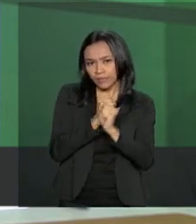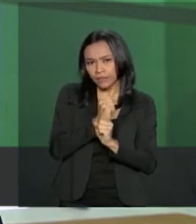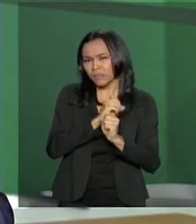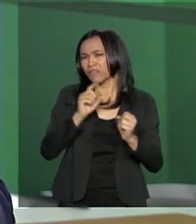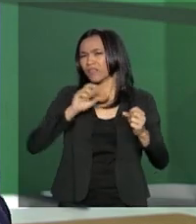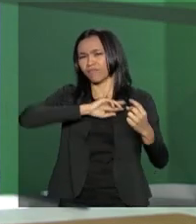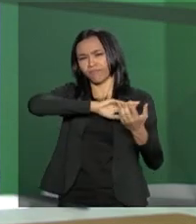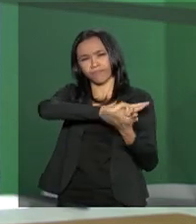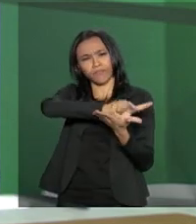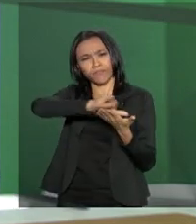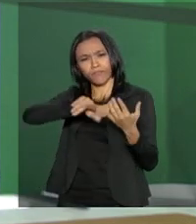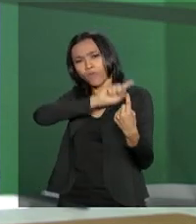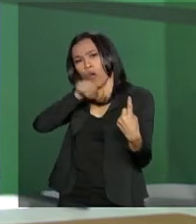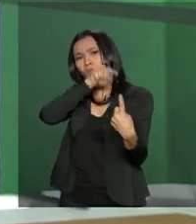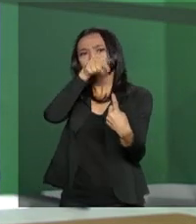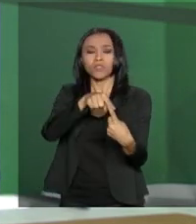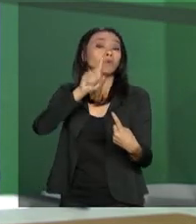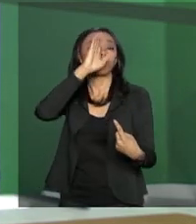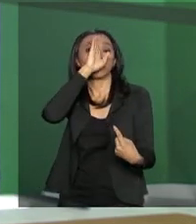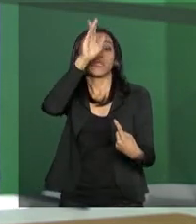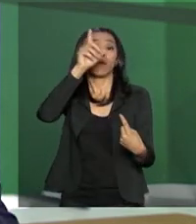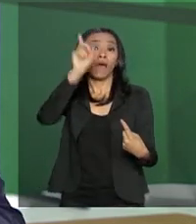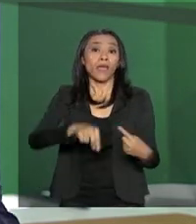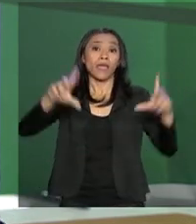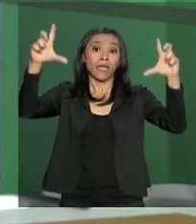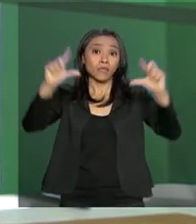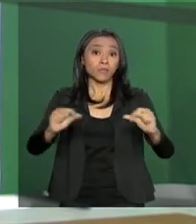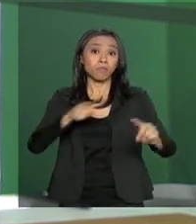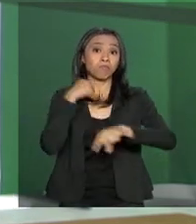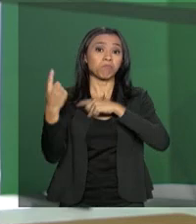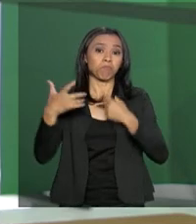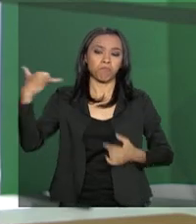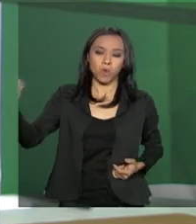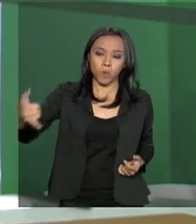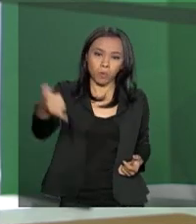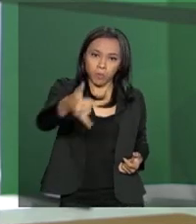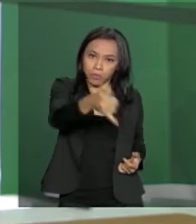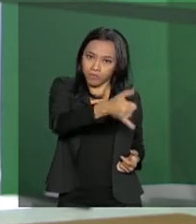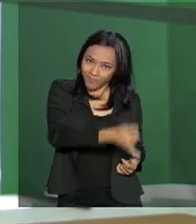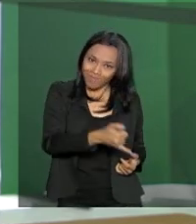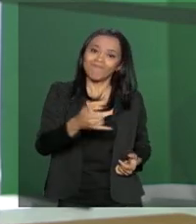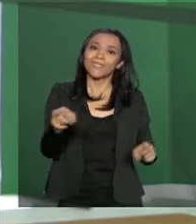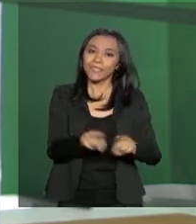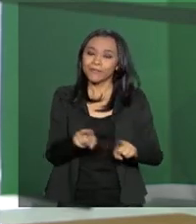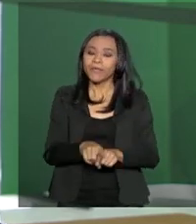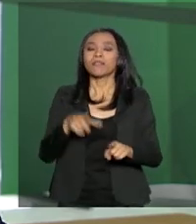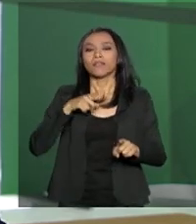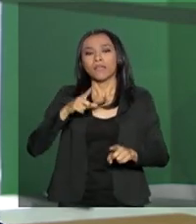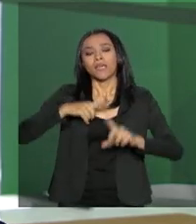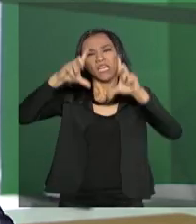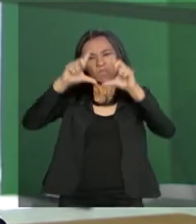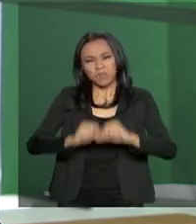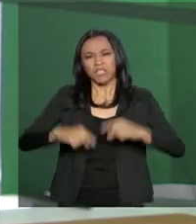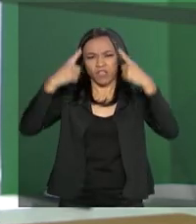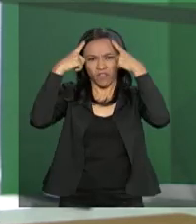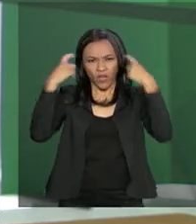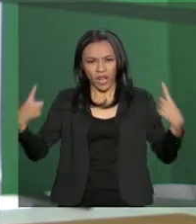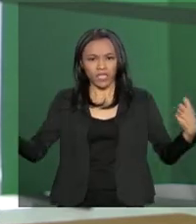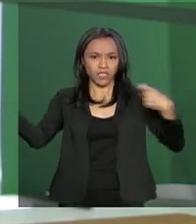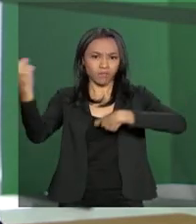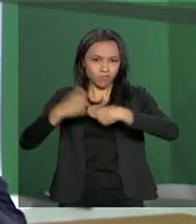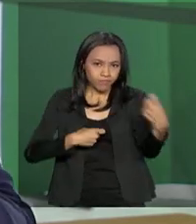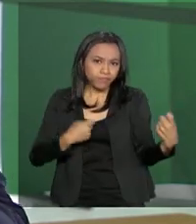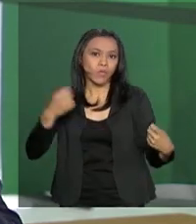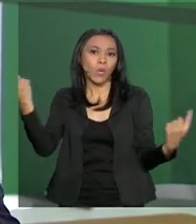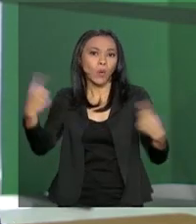objetivos o principal deles é reduzir o número de homicídios mas o plano também propõe a redução do número de crimes sexuais da violência